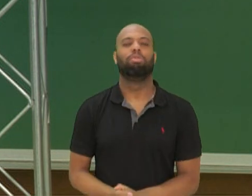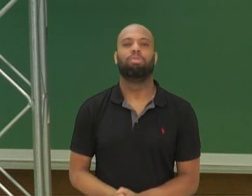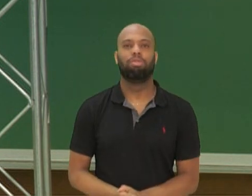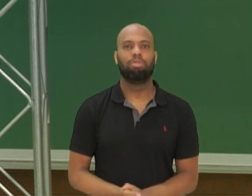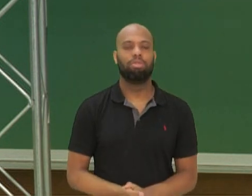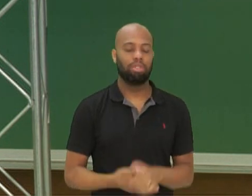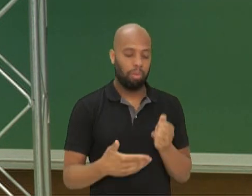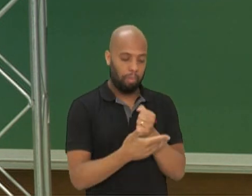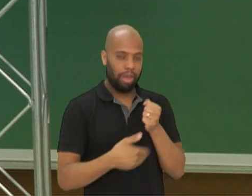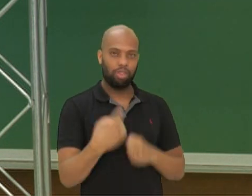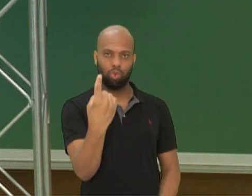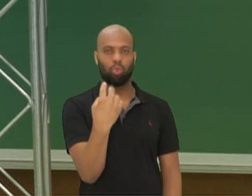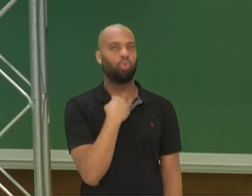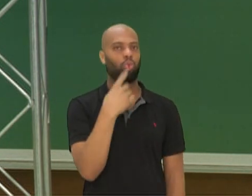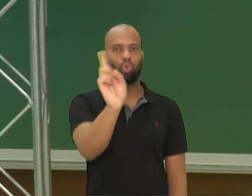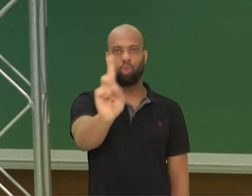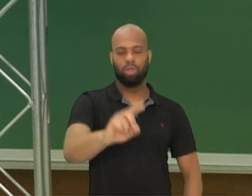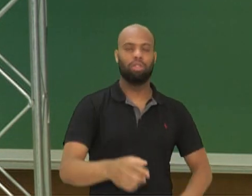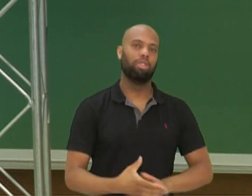A base não pode ser 1.